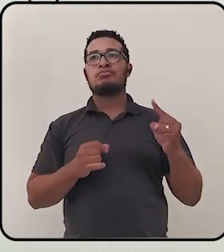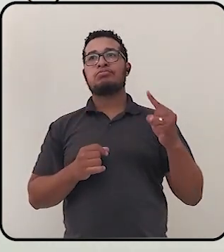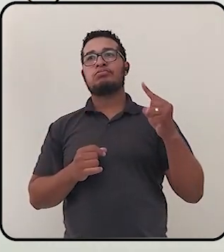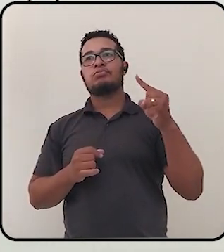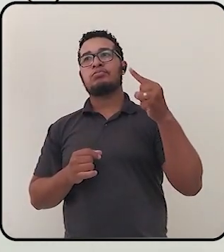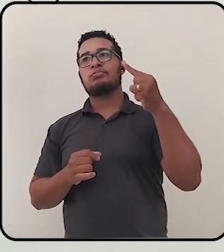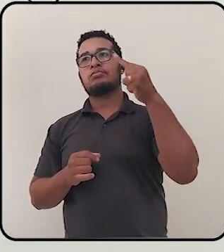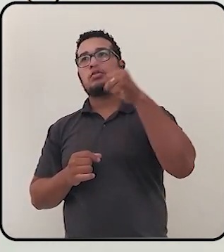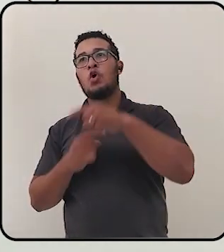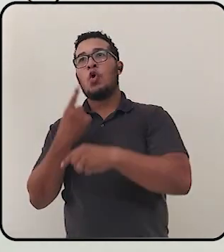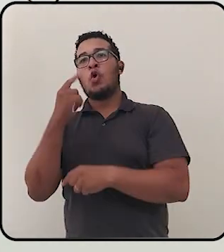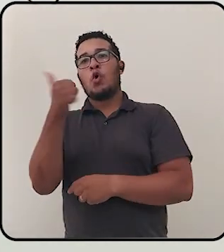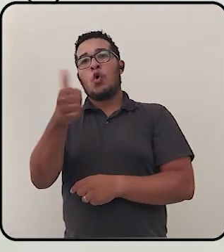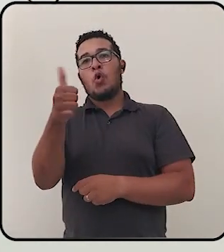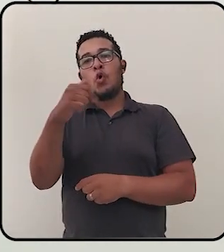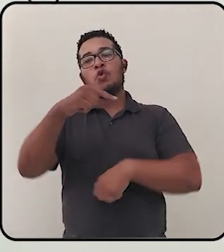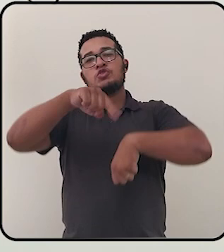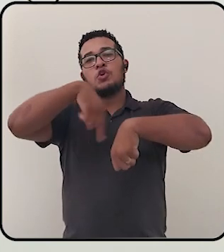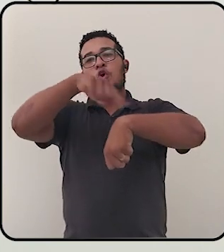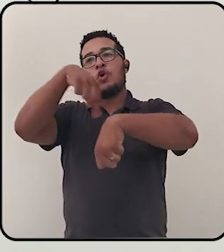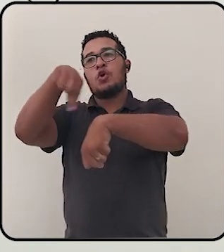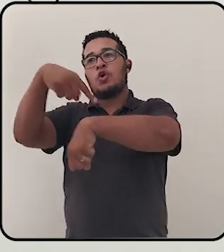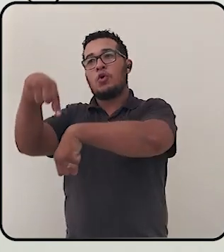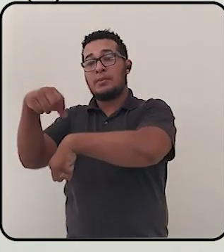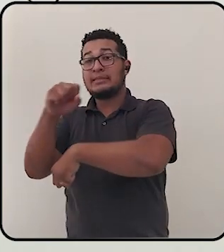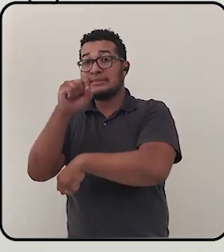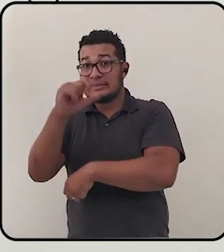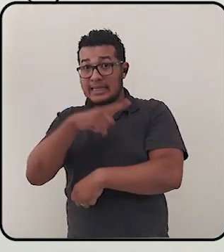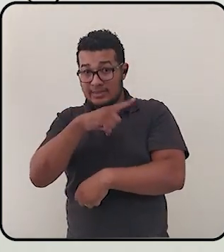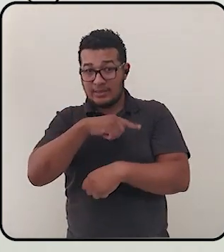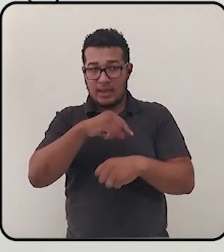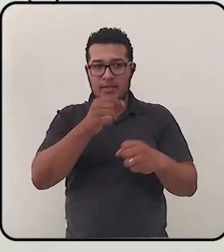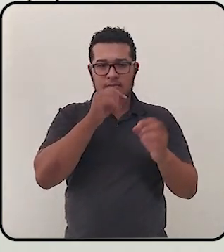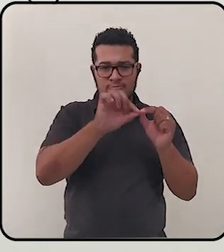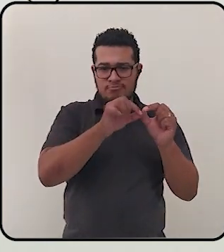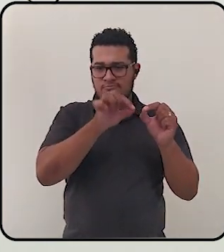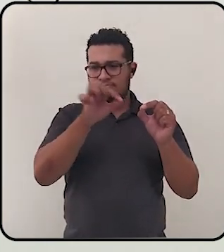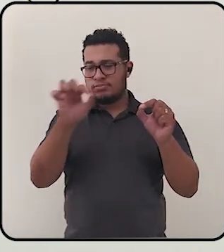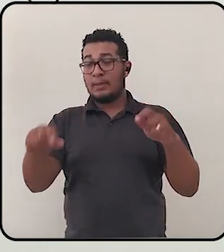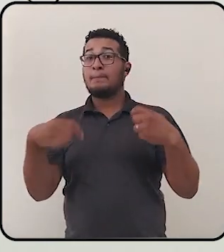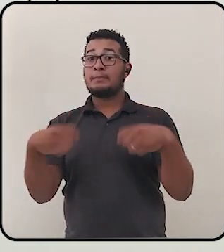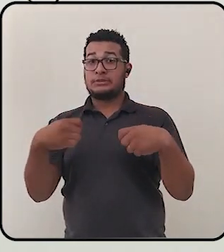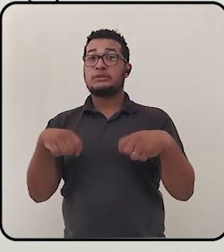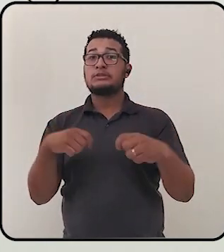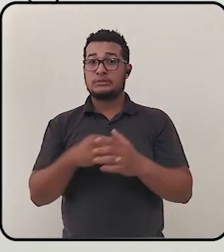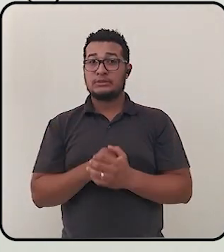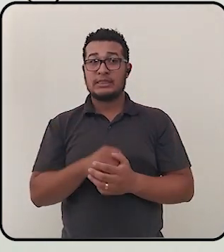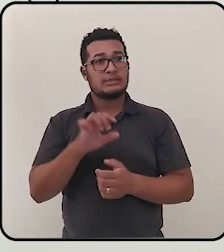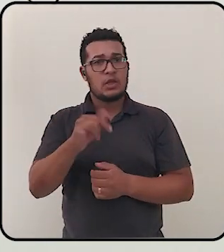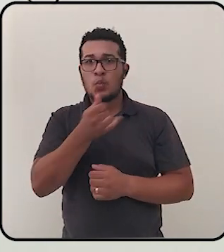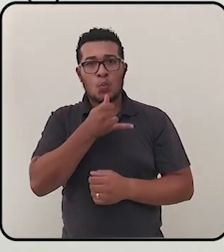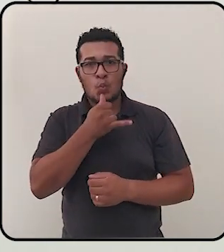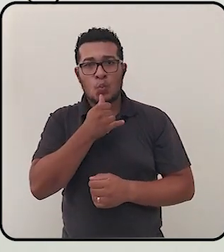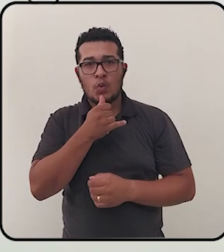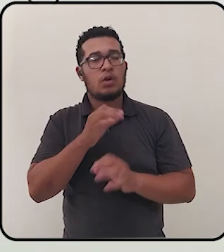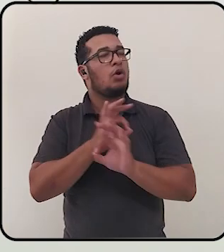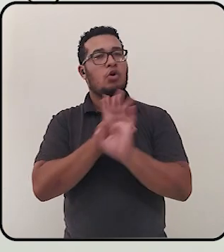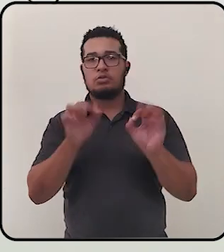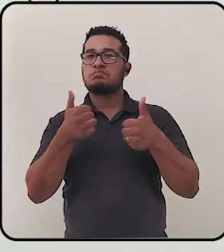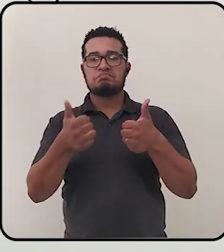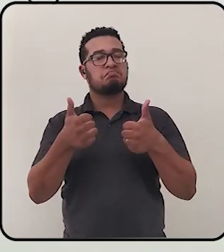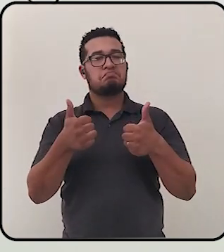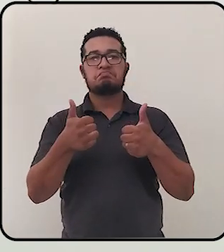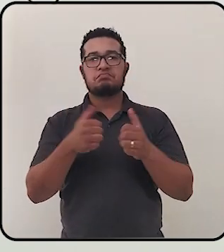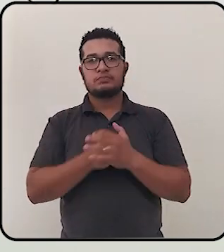Considerando que o móvel gastou 11 horas de viagem. Se tiver tempo de deslocamento, eu preciso